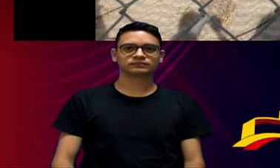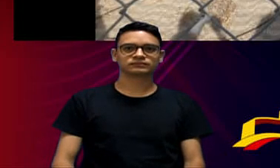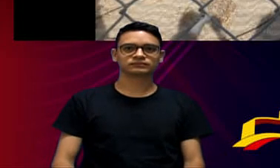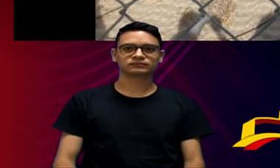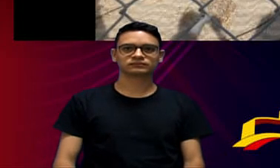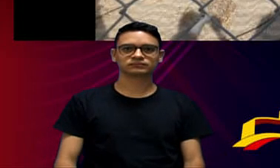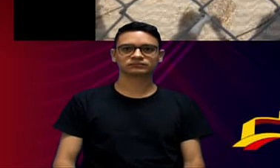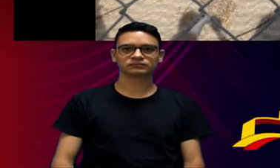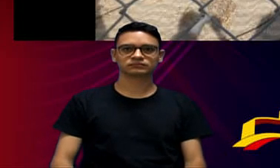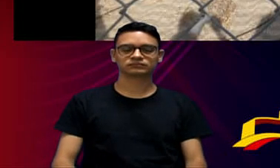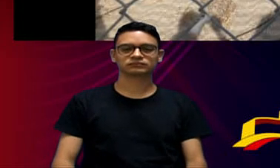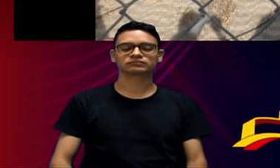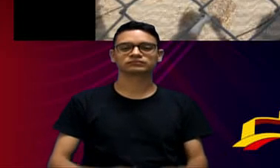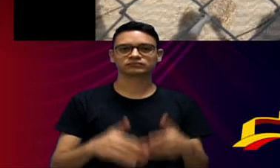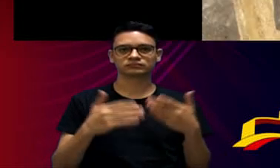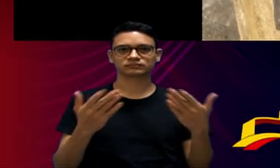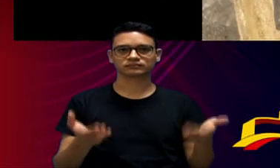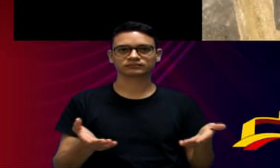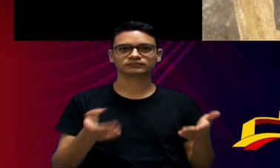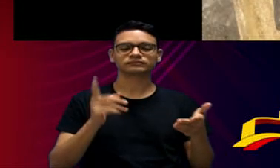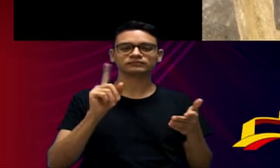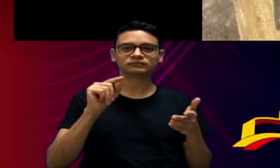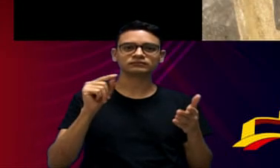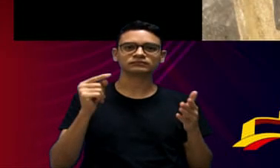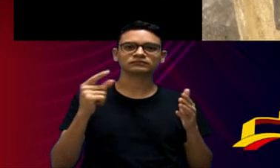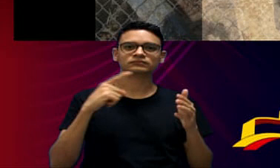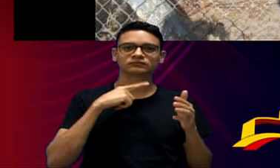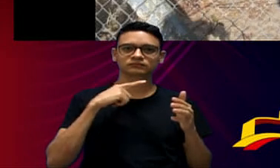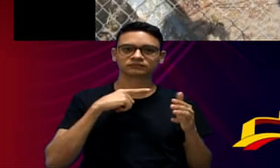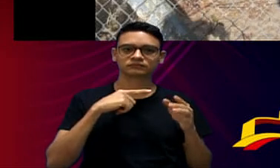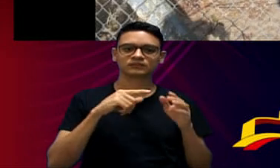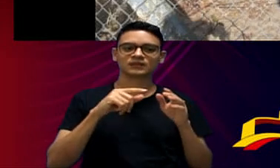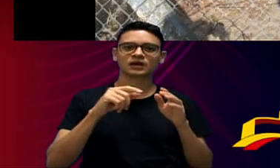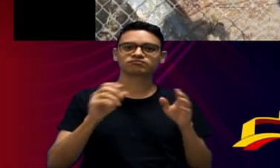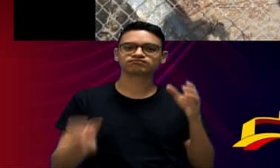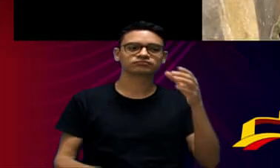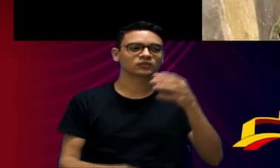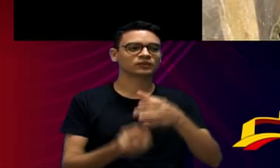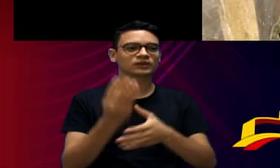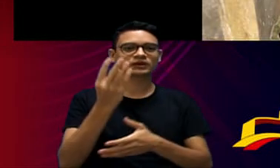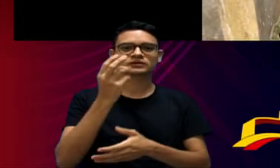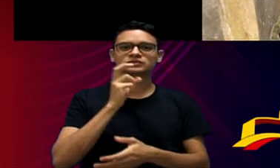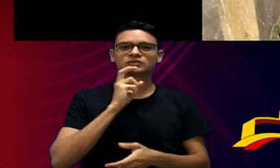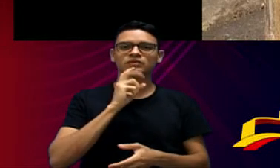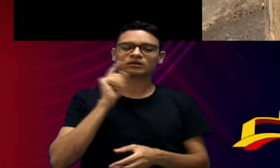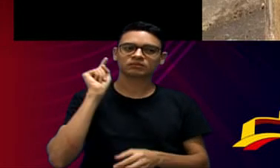Isto. É lá o marco da Fundação de Sorocaba.